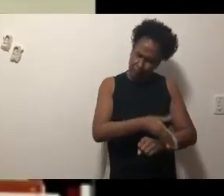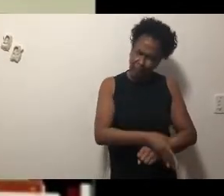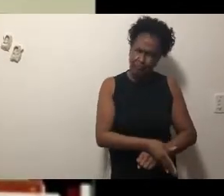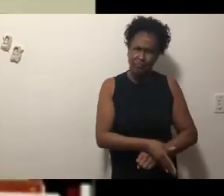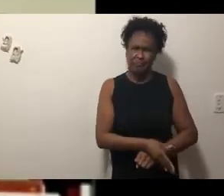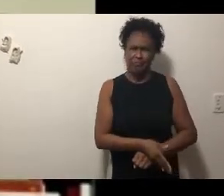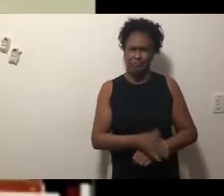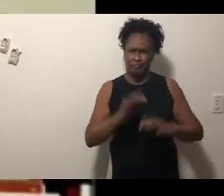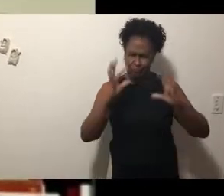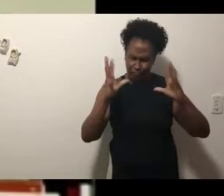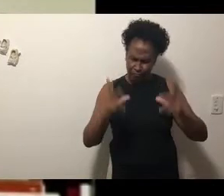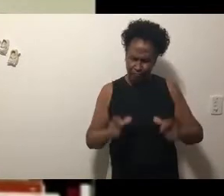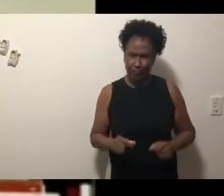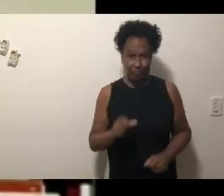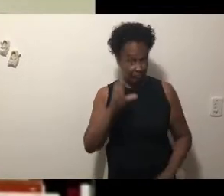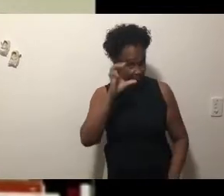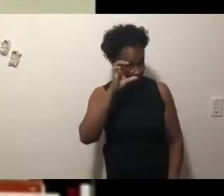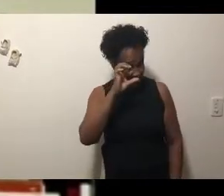isso com muita atenção?